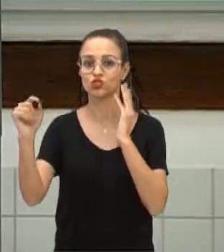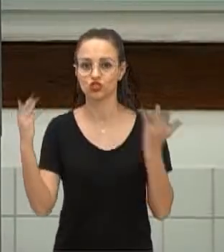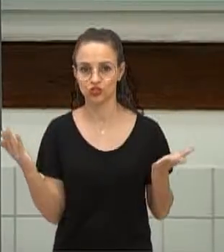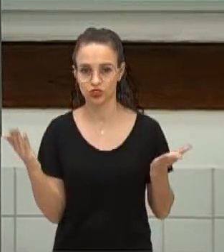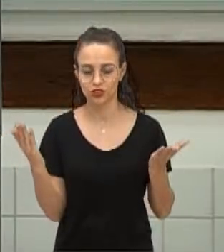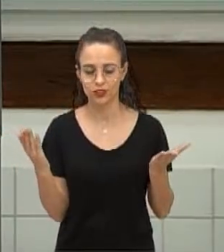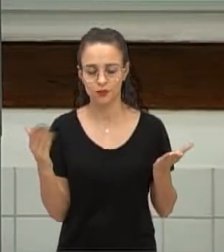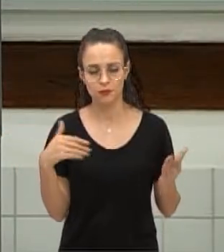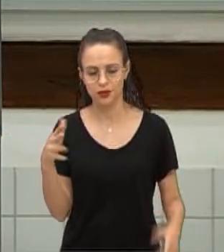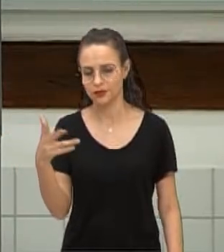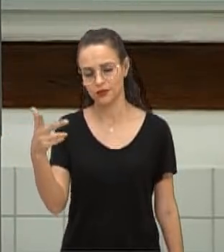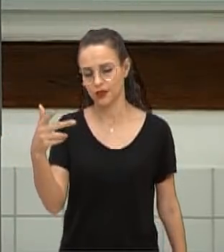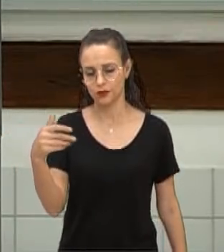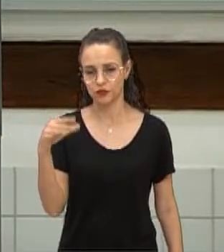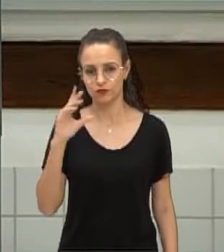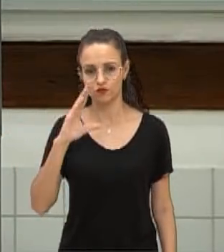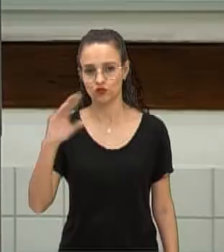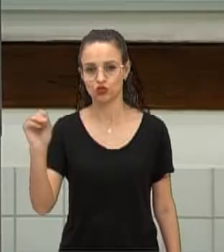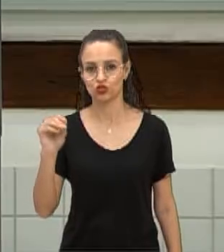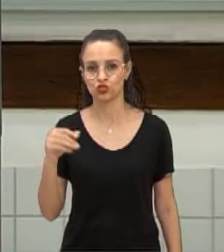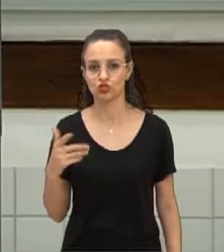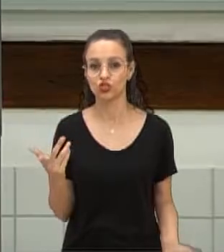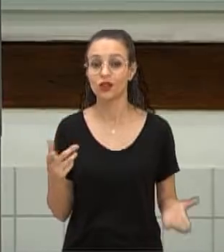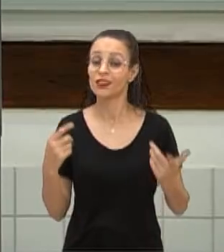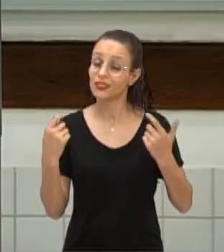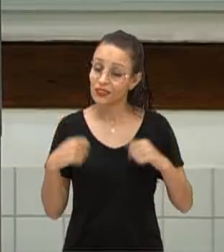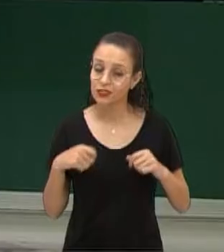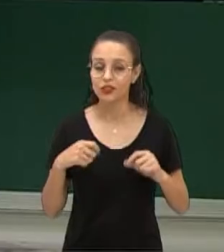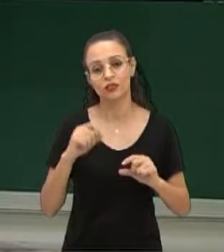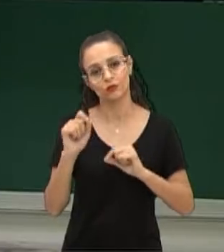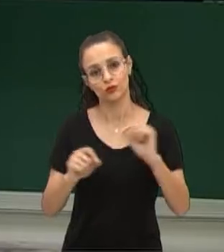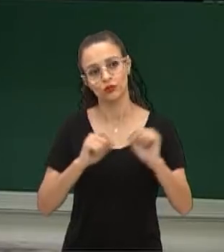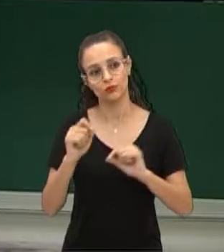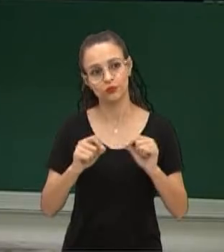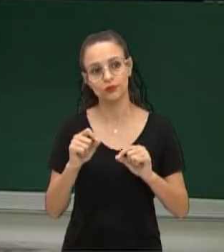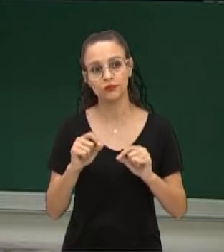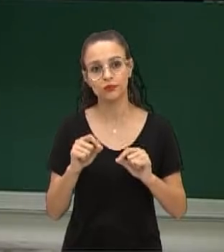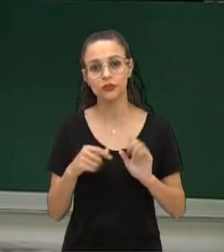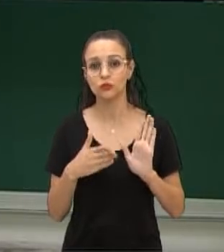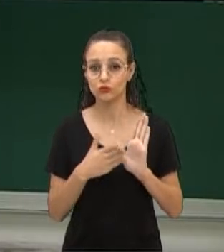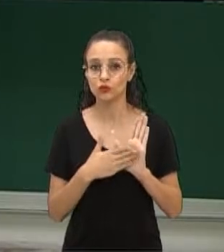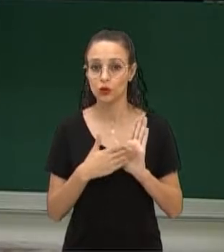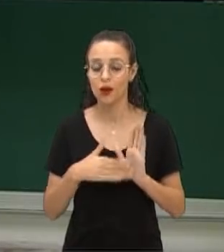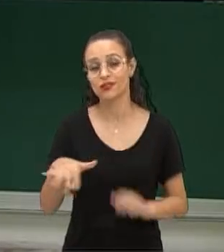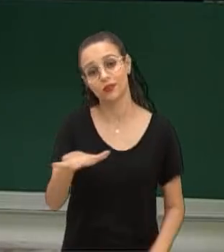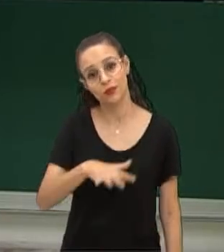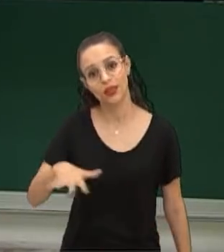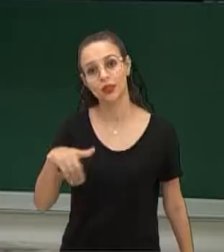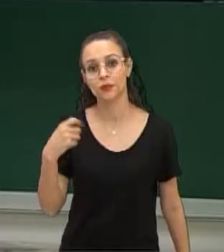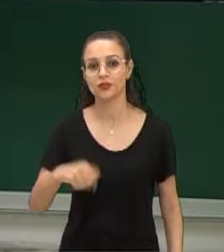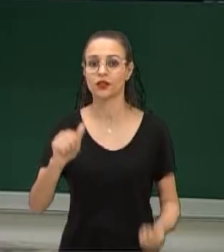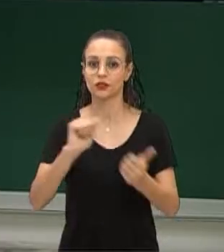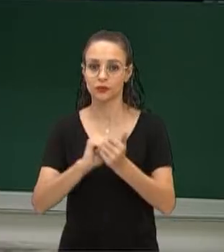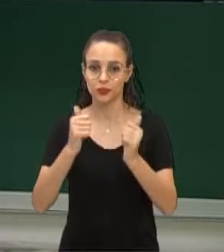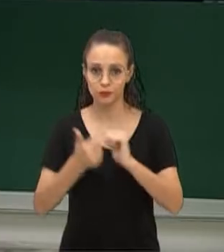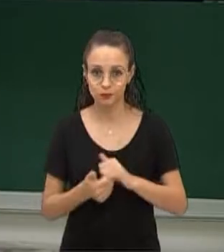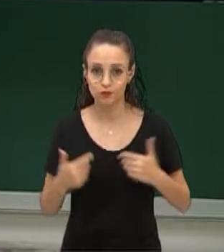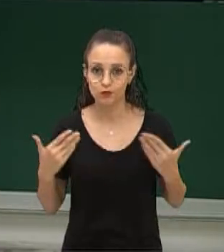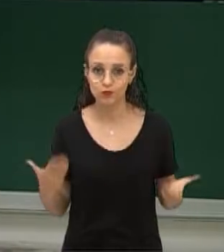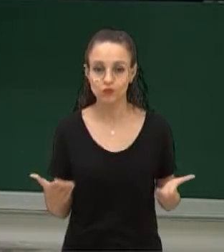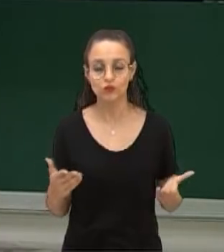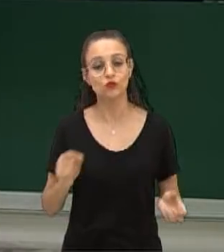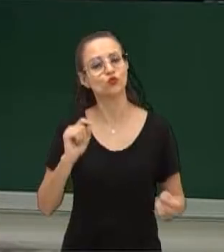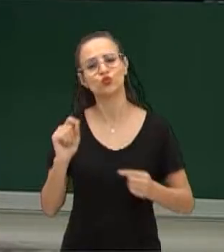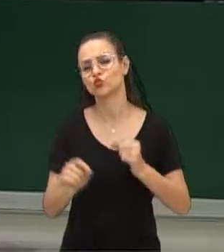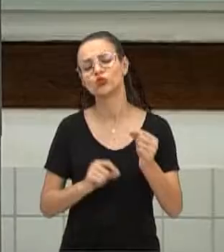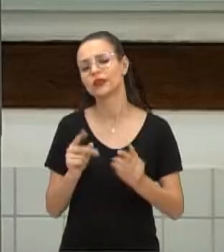os insetos mais ágeis fugiam. Eles estavam com uma necessidade, então, proposta pelo ambiente, e eles precisavam se adaptar. Quais